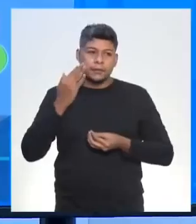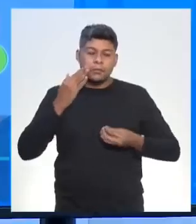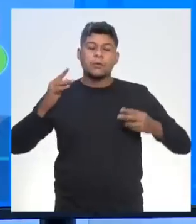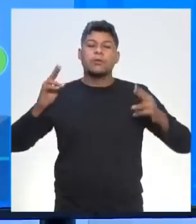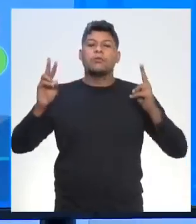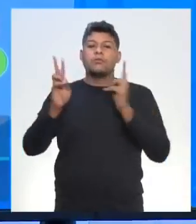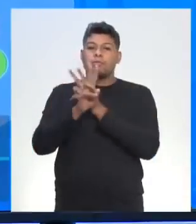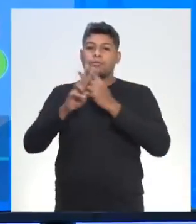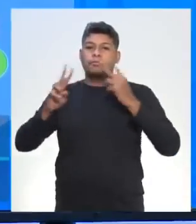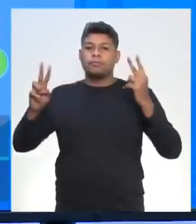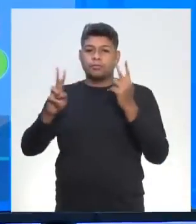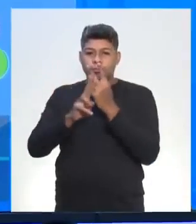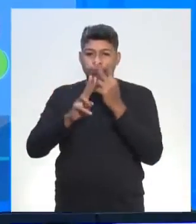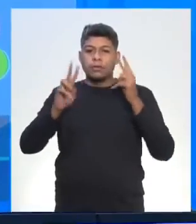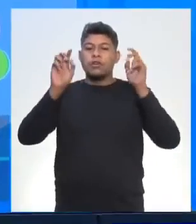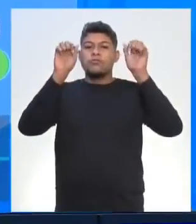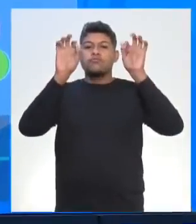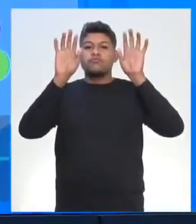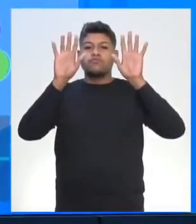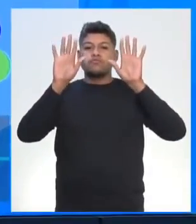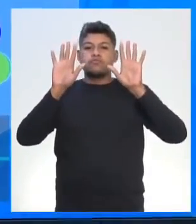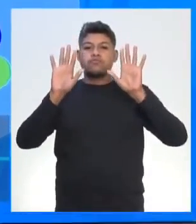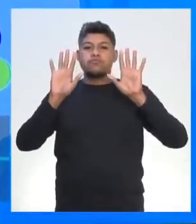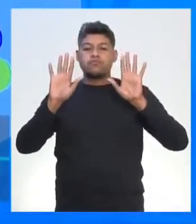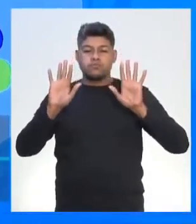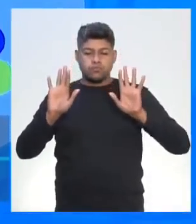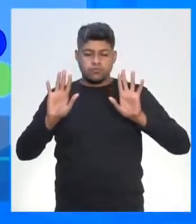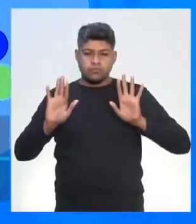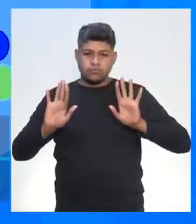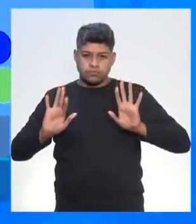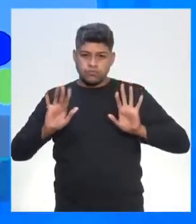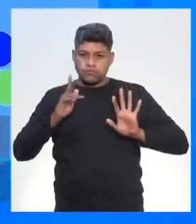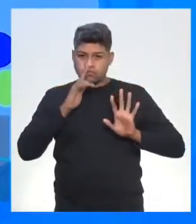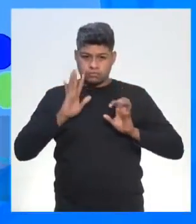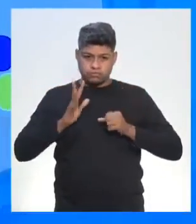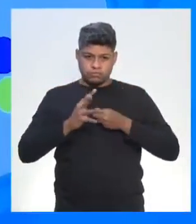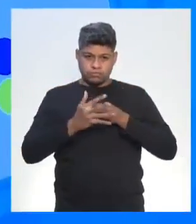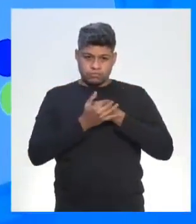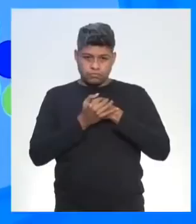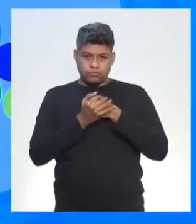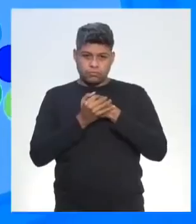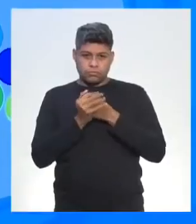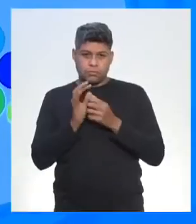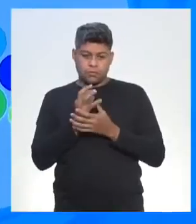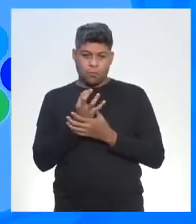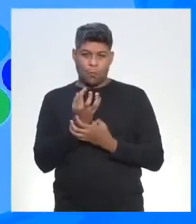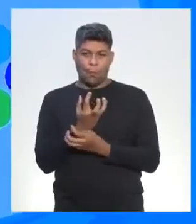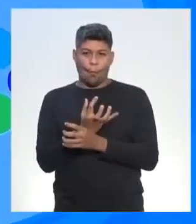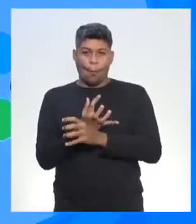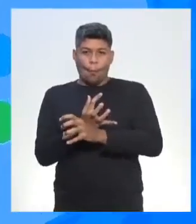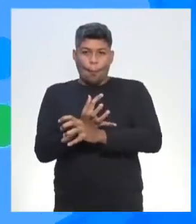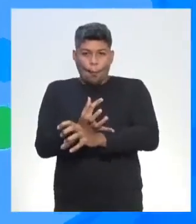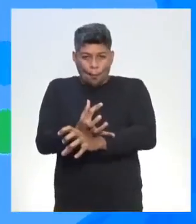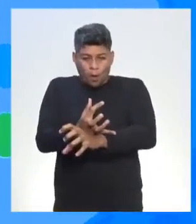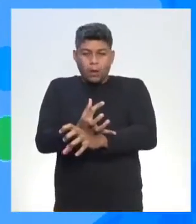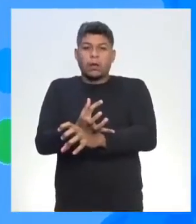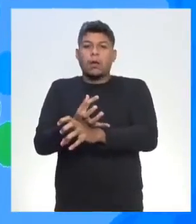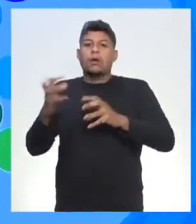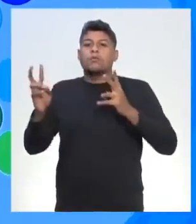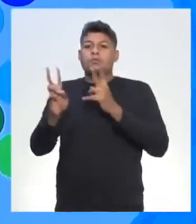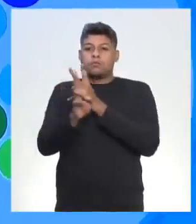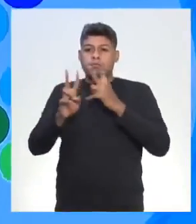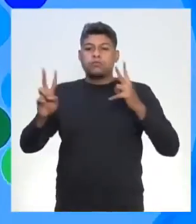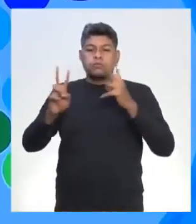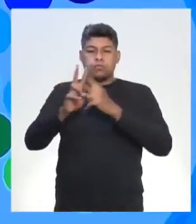vento. E chuva desaba, veludo escondido na pele enrugada. Água pura, ar puro,